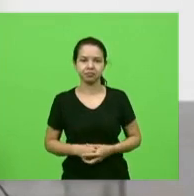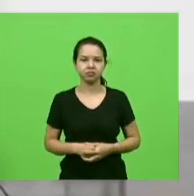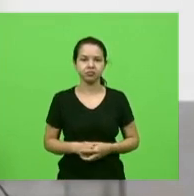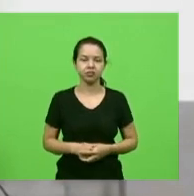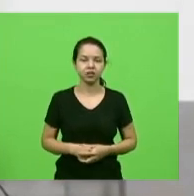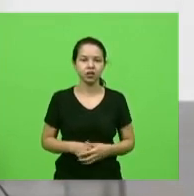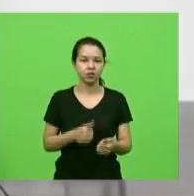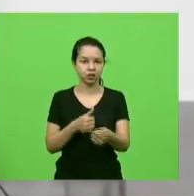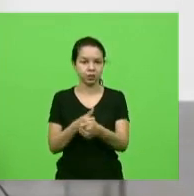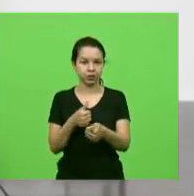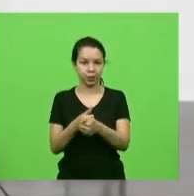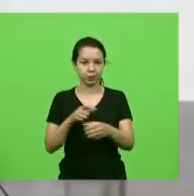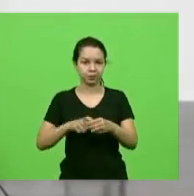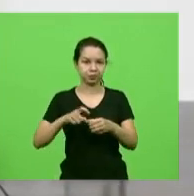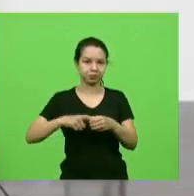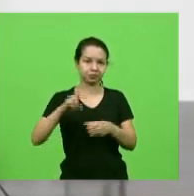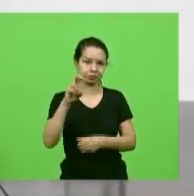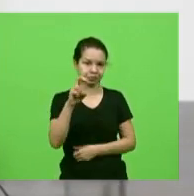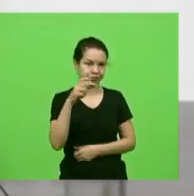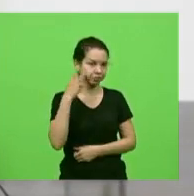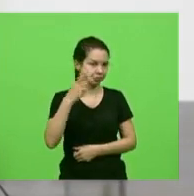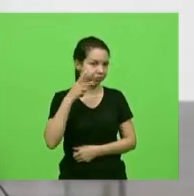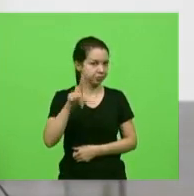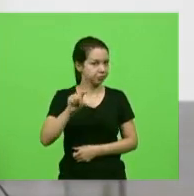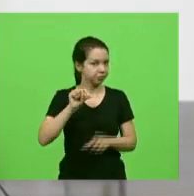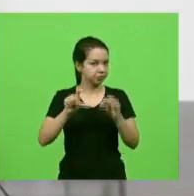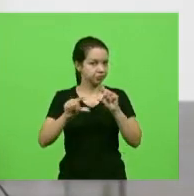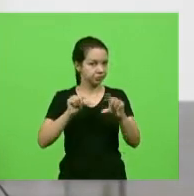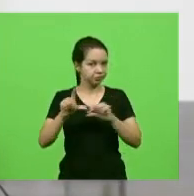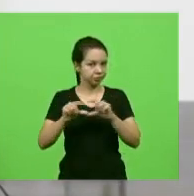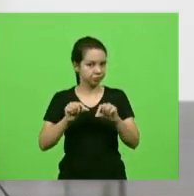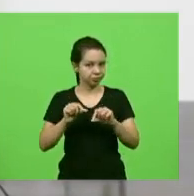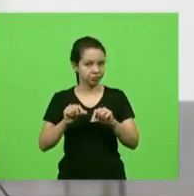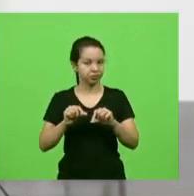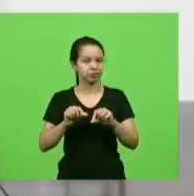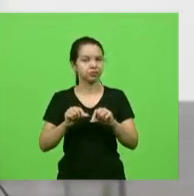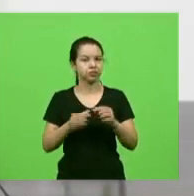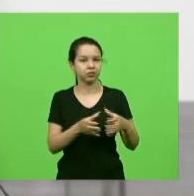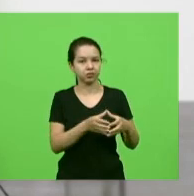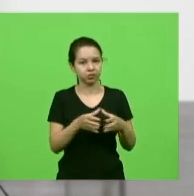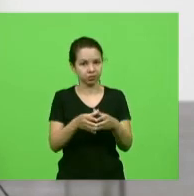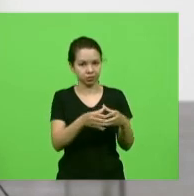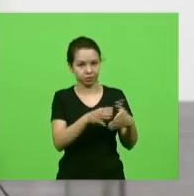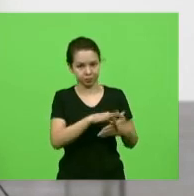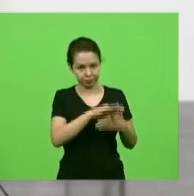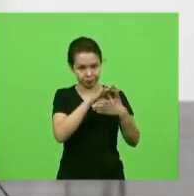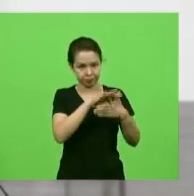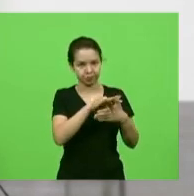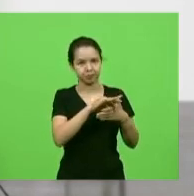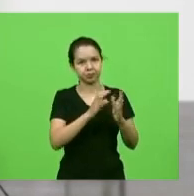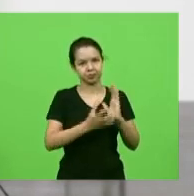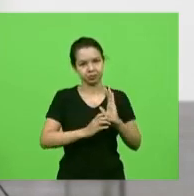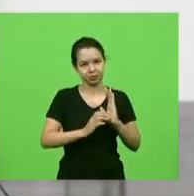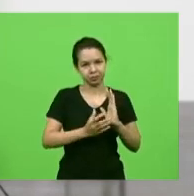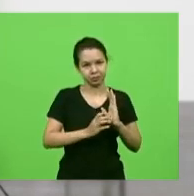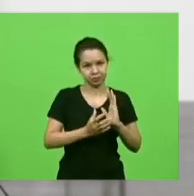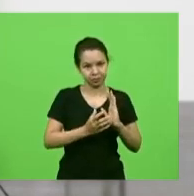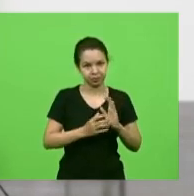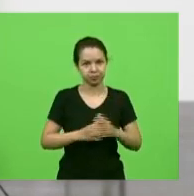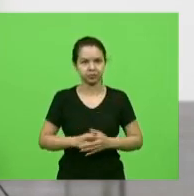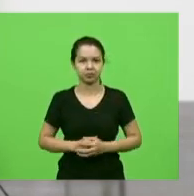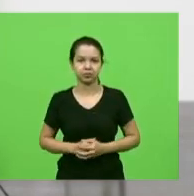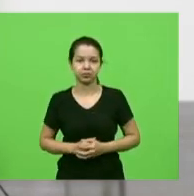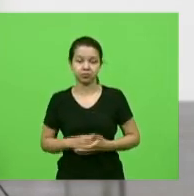5 parlamentares eleitos, escolhidos por seus pares, que evidentemente o fazem por motivação